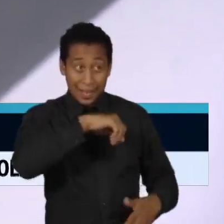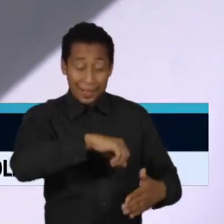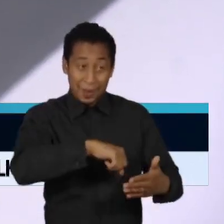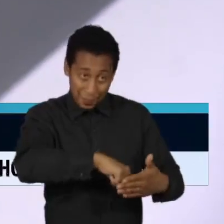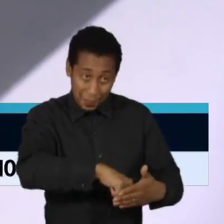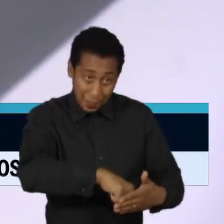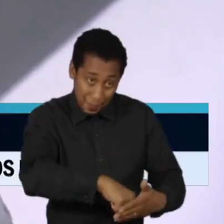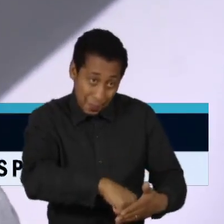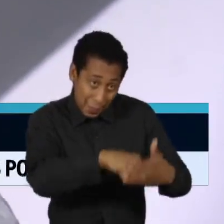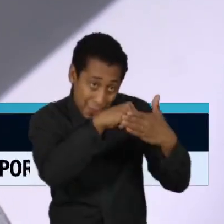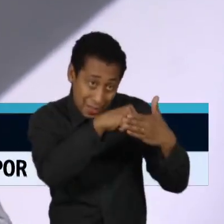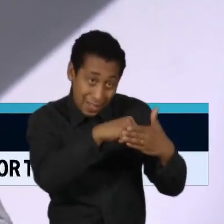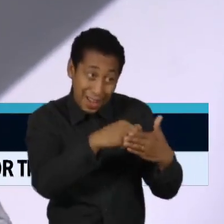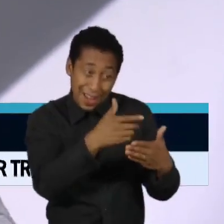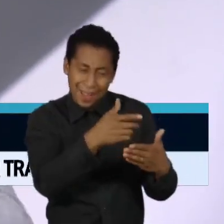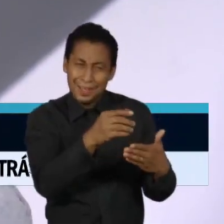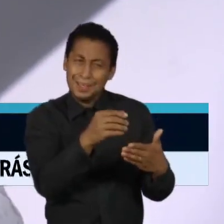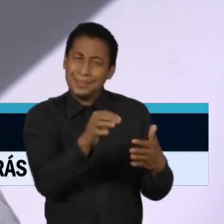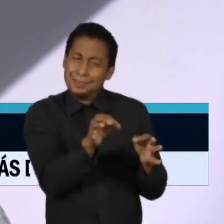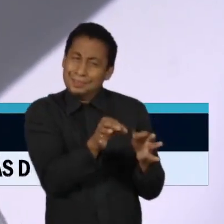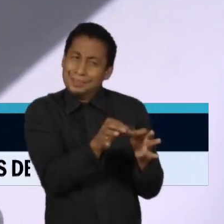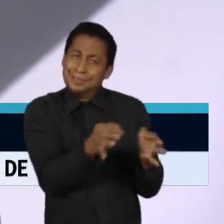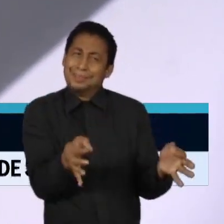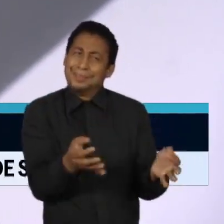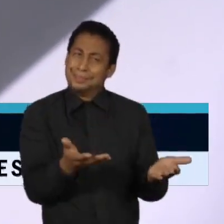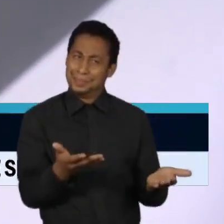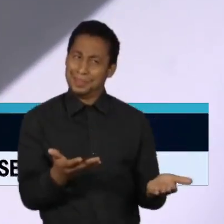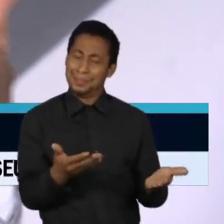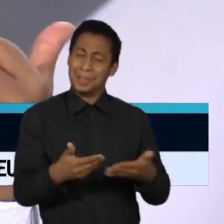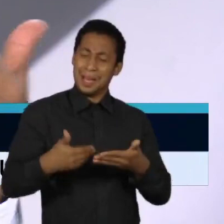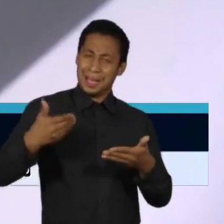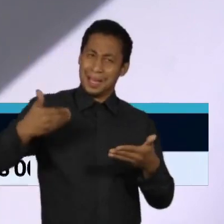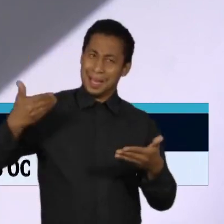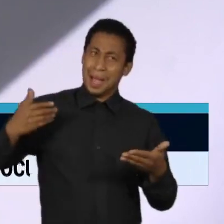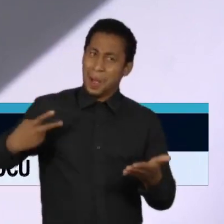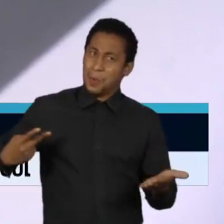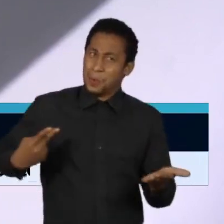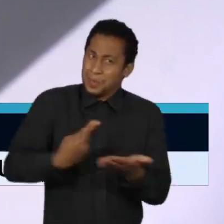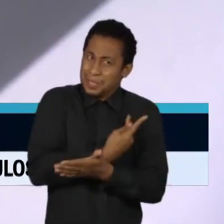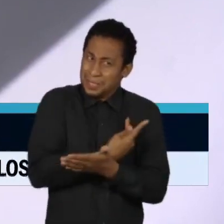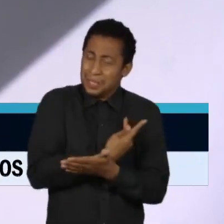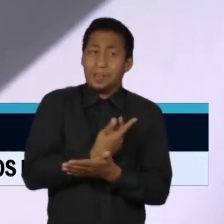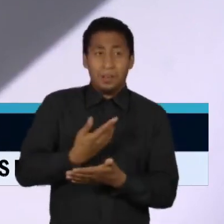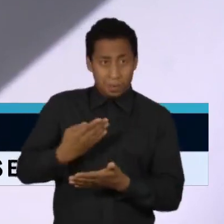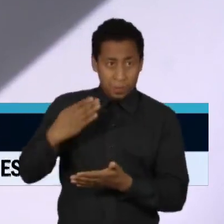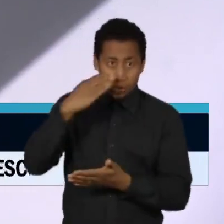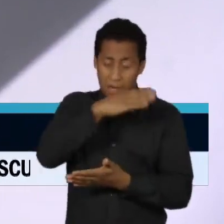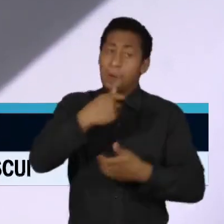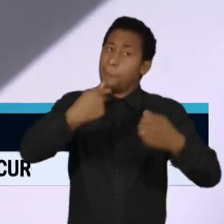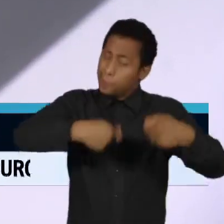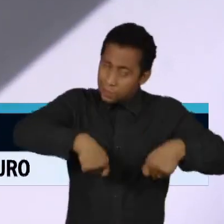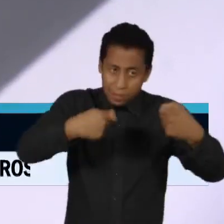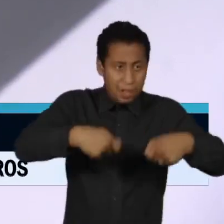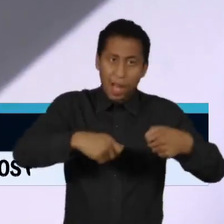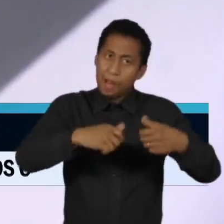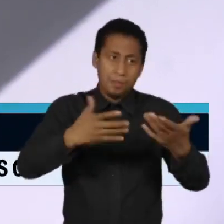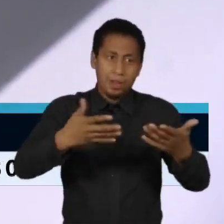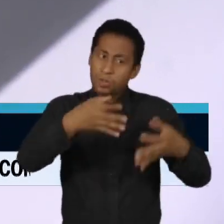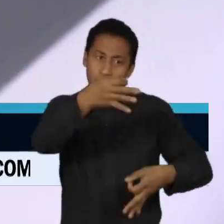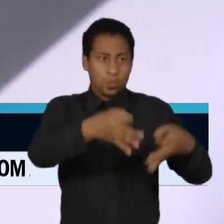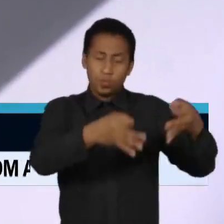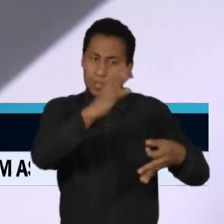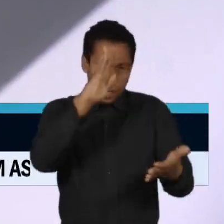a inelegibilidade, por outro lado, vai ser café pequeno. Pelo conjunto da obra, o presidente já devia estar lá na papuda faz muito tempo, não é? Então, a